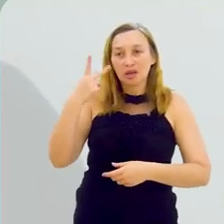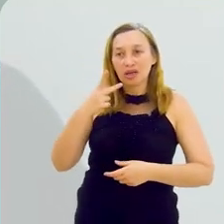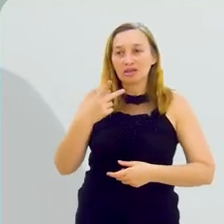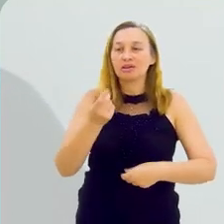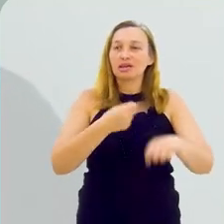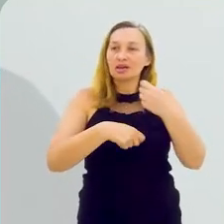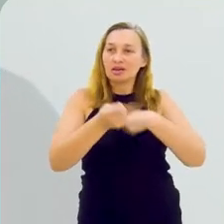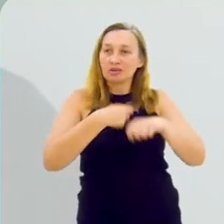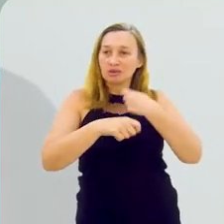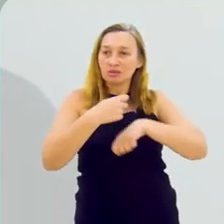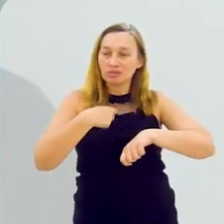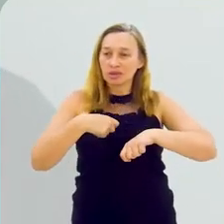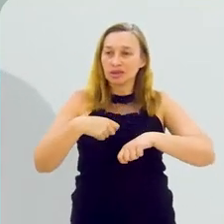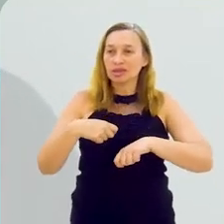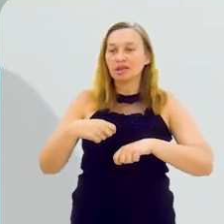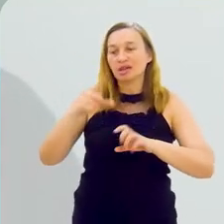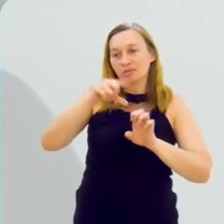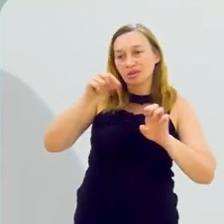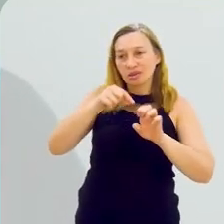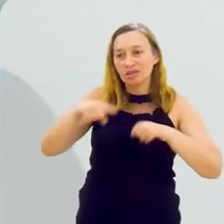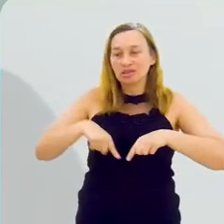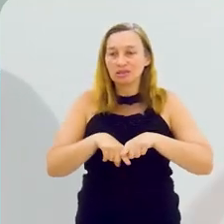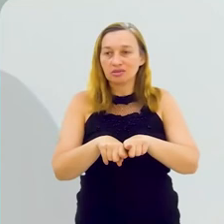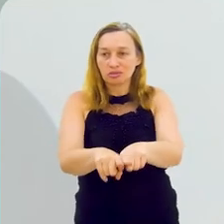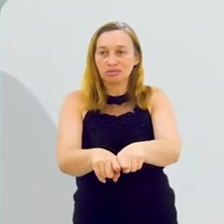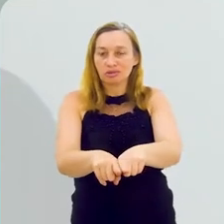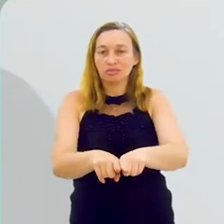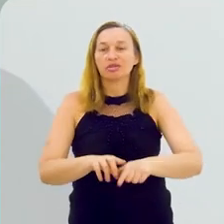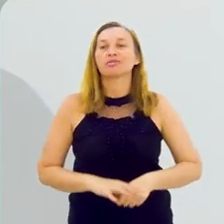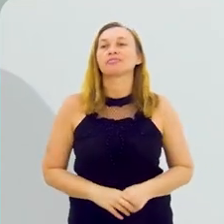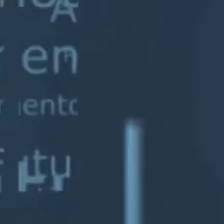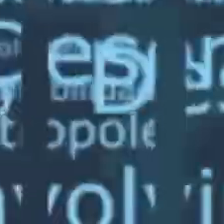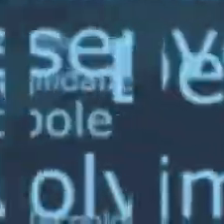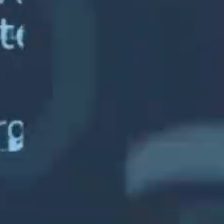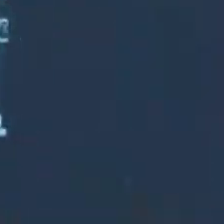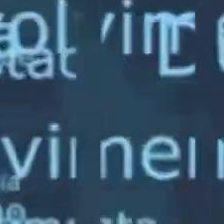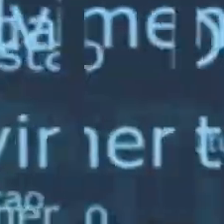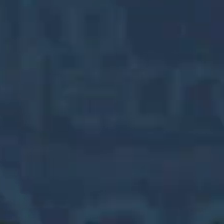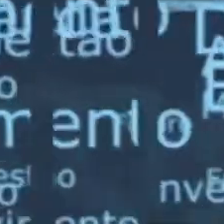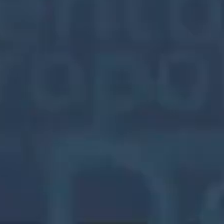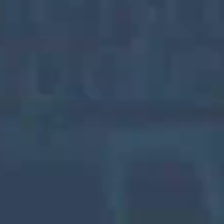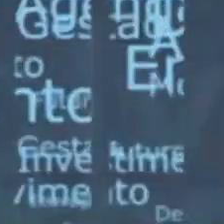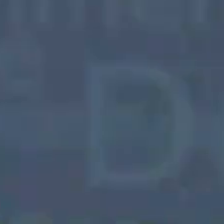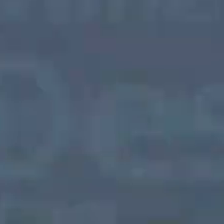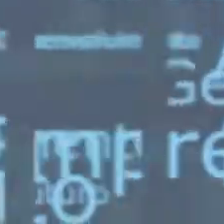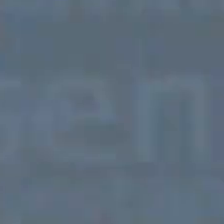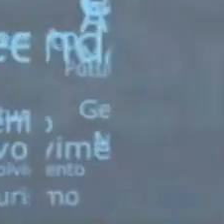daí. E o Em Foco aqui, política, economia e empreendedorismo caminham juntos.